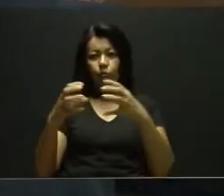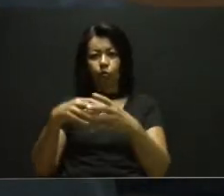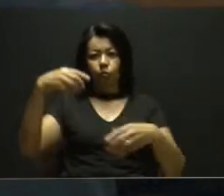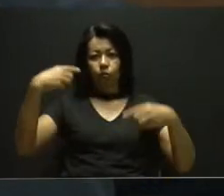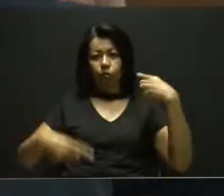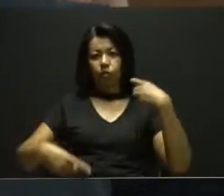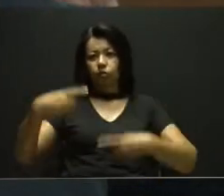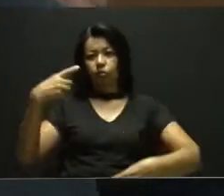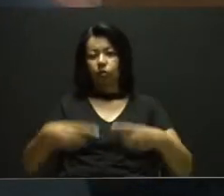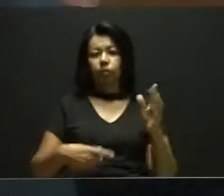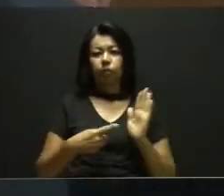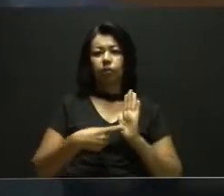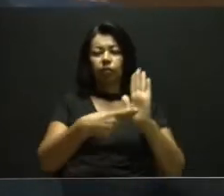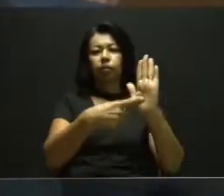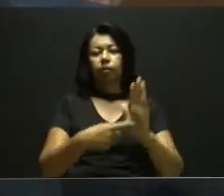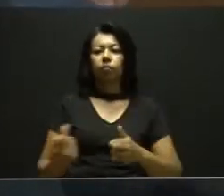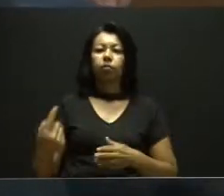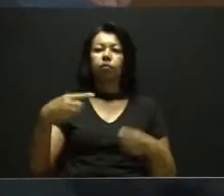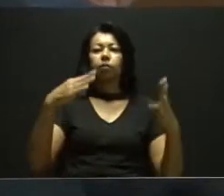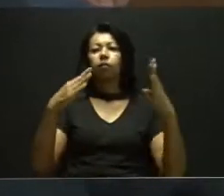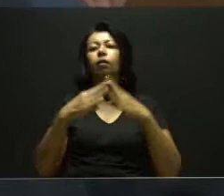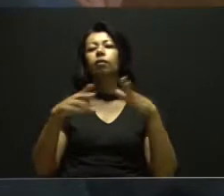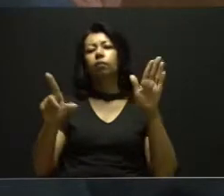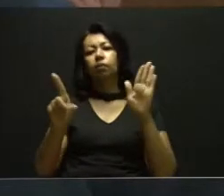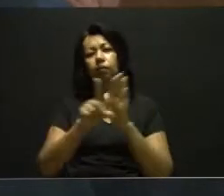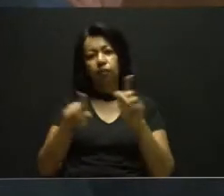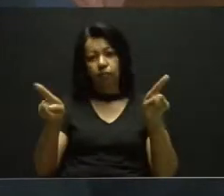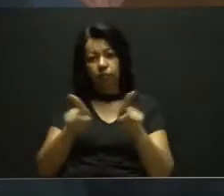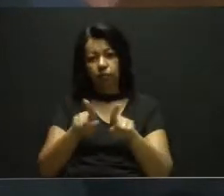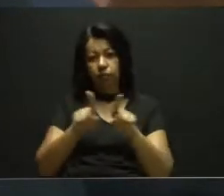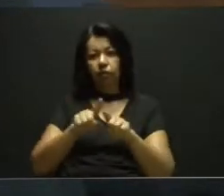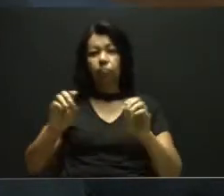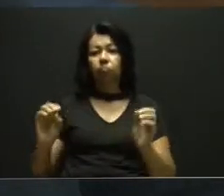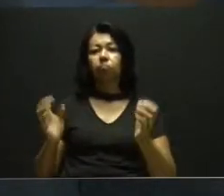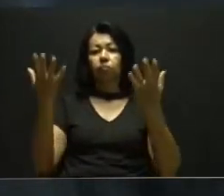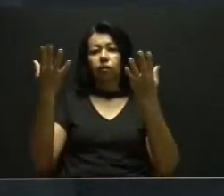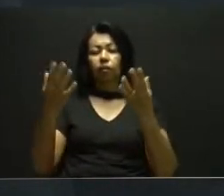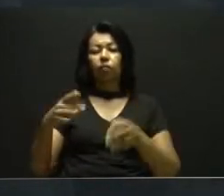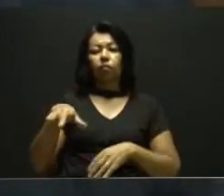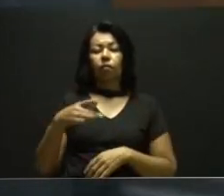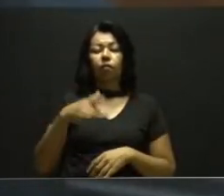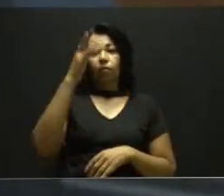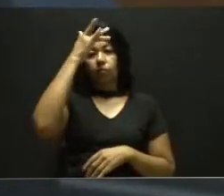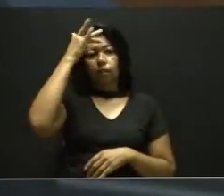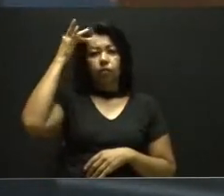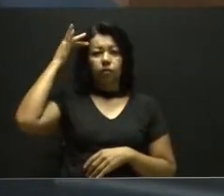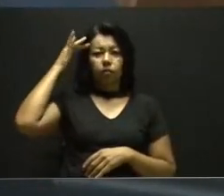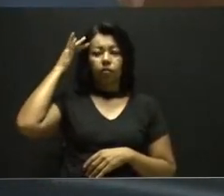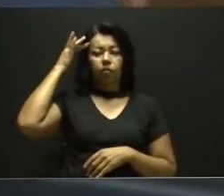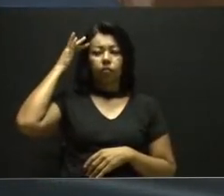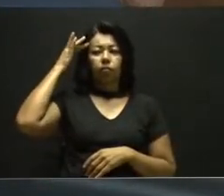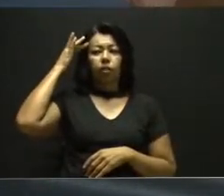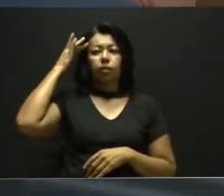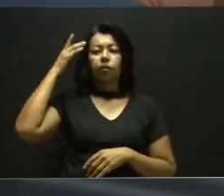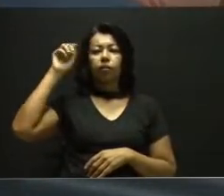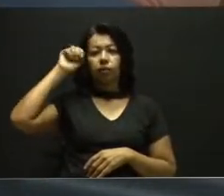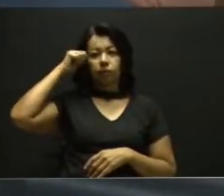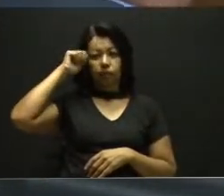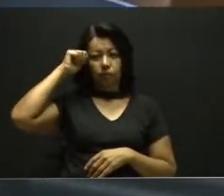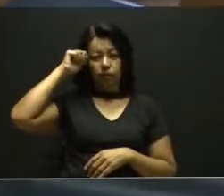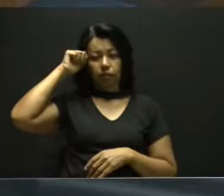representação nesta casa de leis também homenagearam algumas personalidades negras